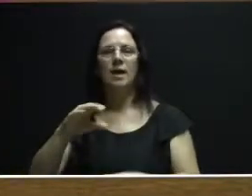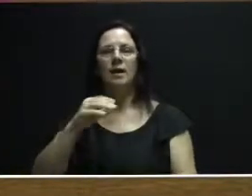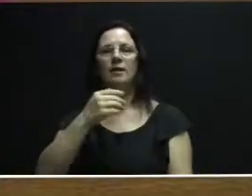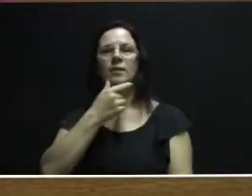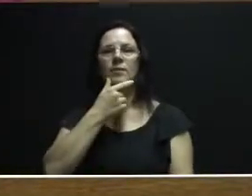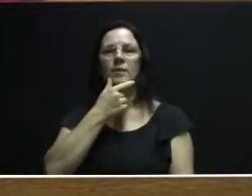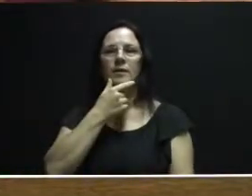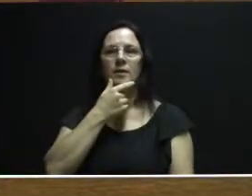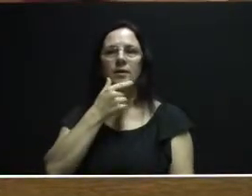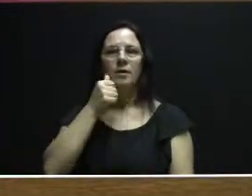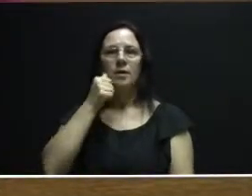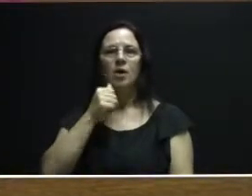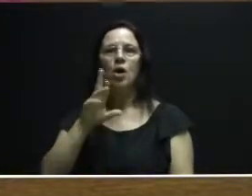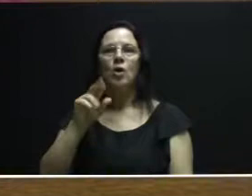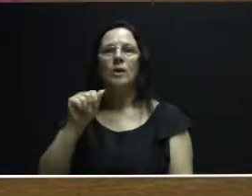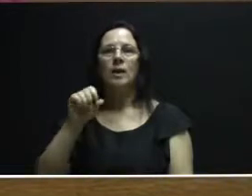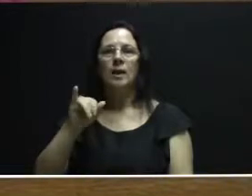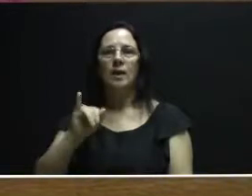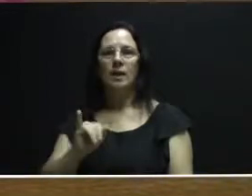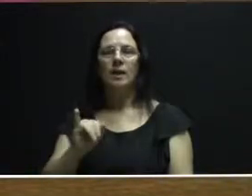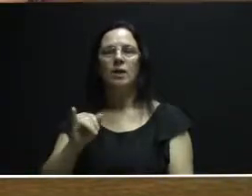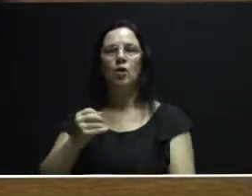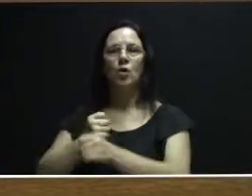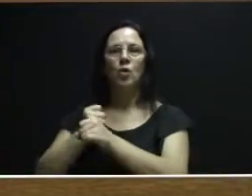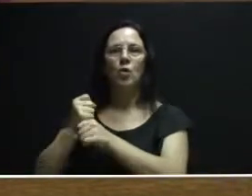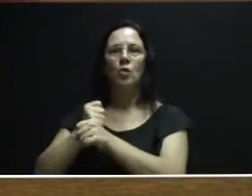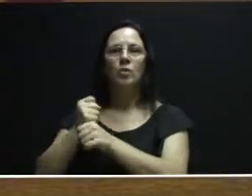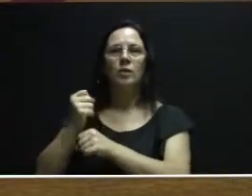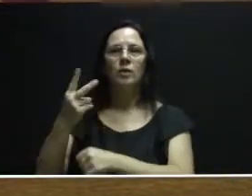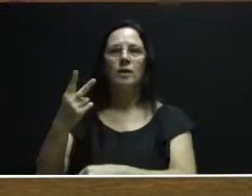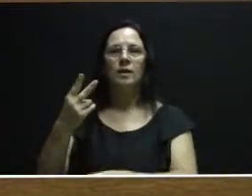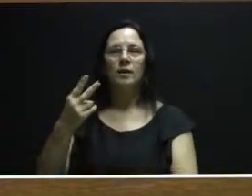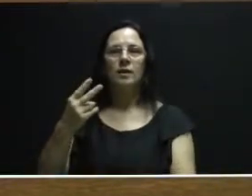acabou de falar, nós começamos em 1972, nós somos